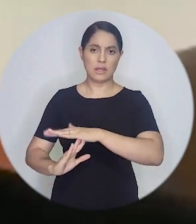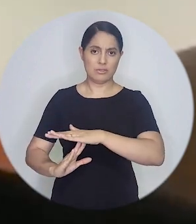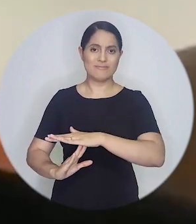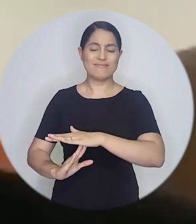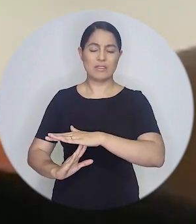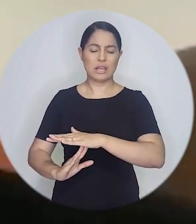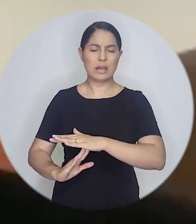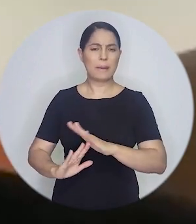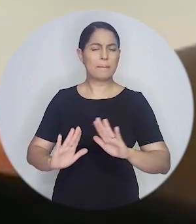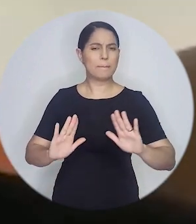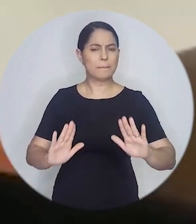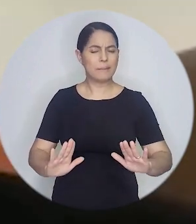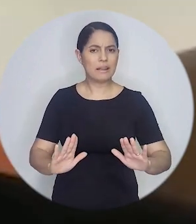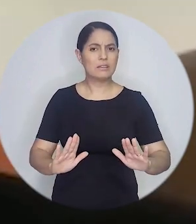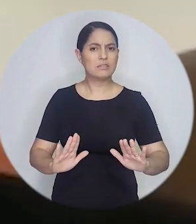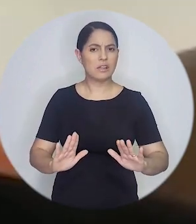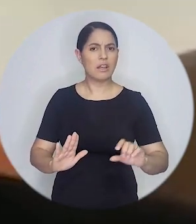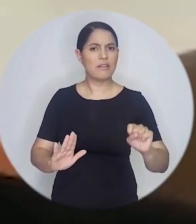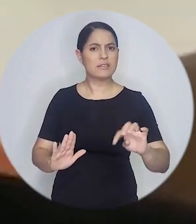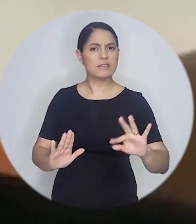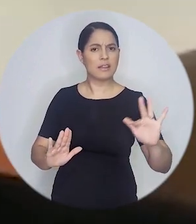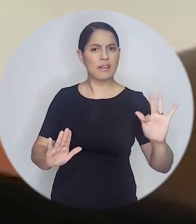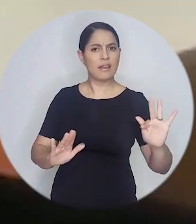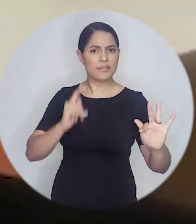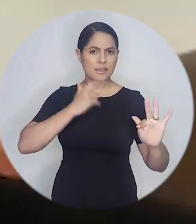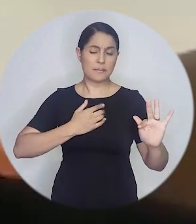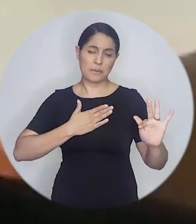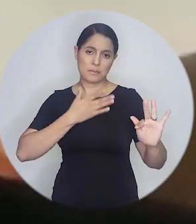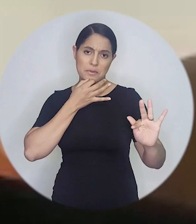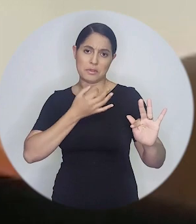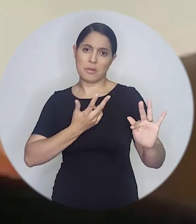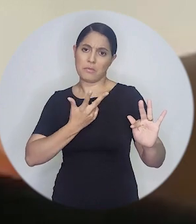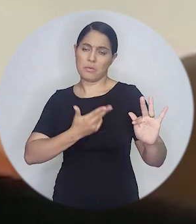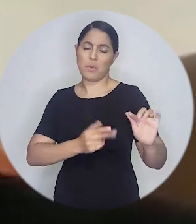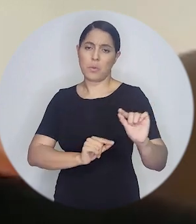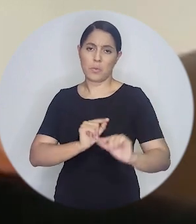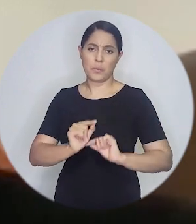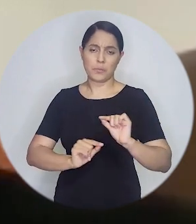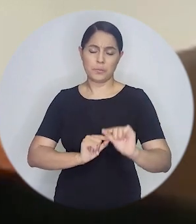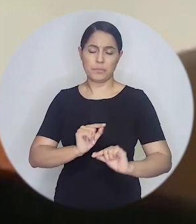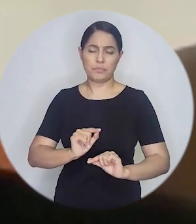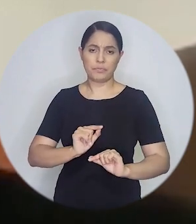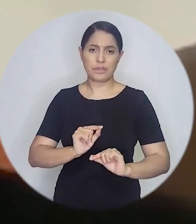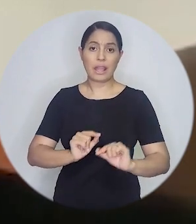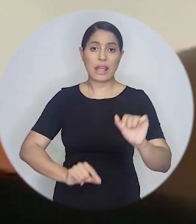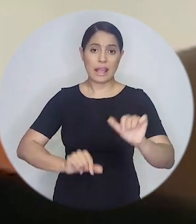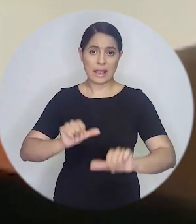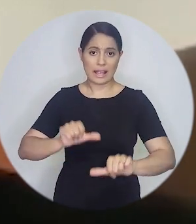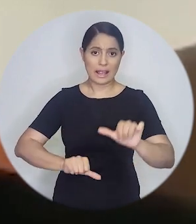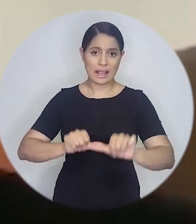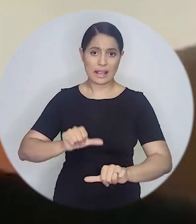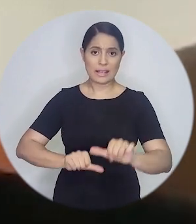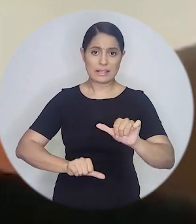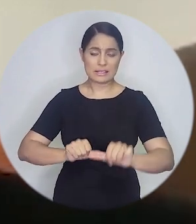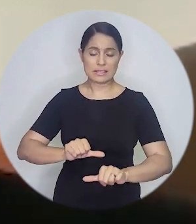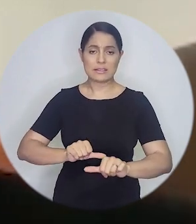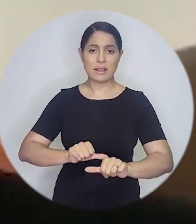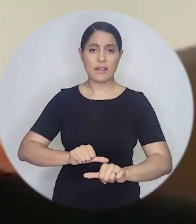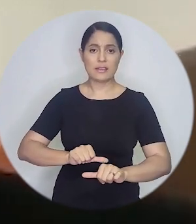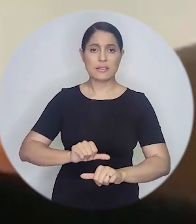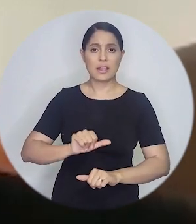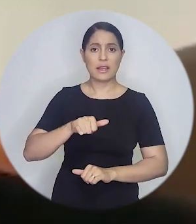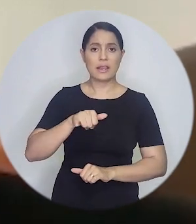vítima. E me parece, assim como pareceu ao Supremo, que o